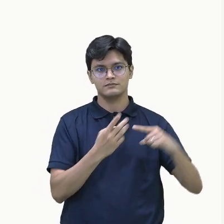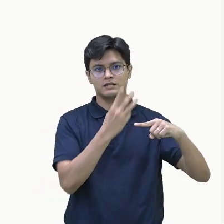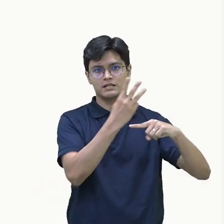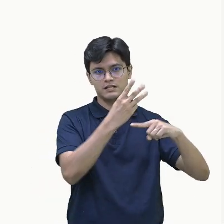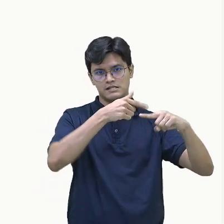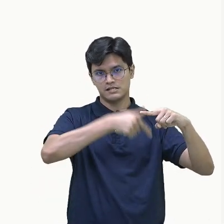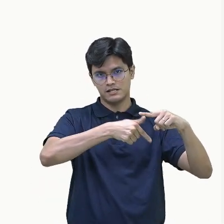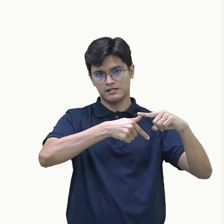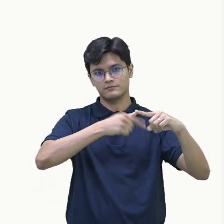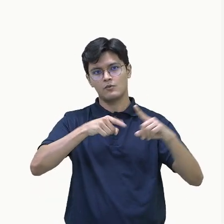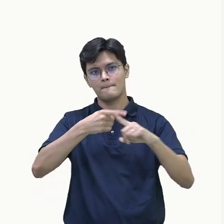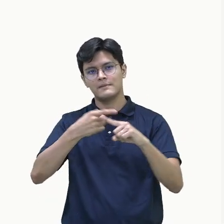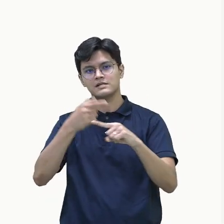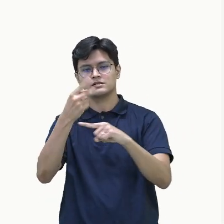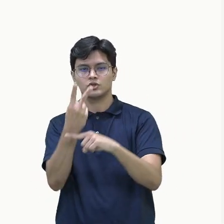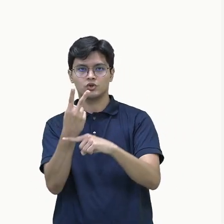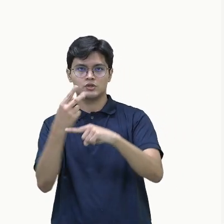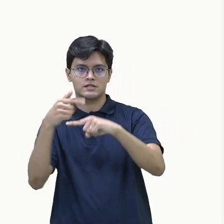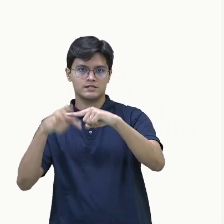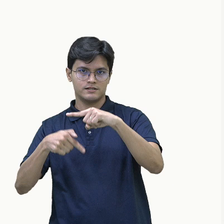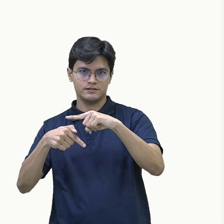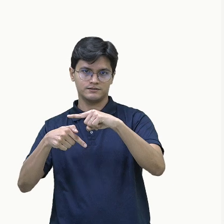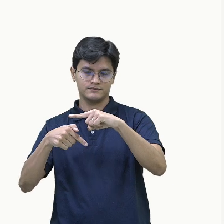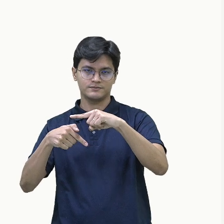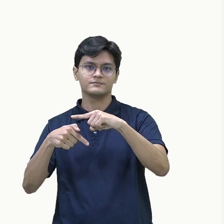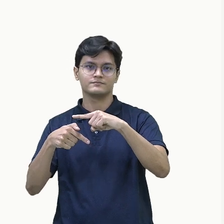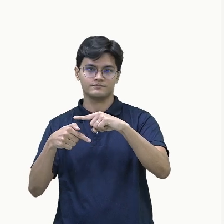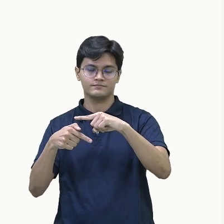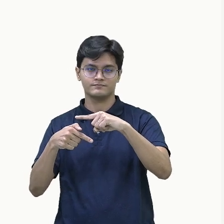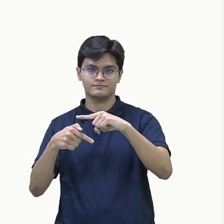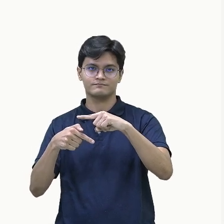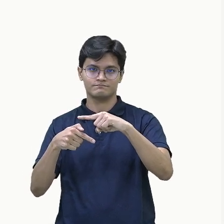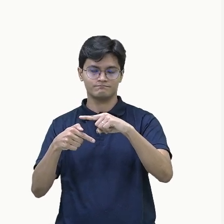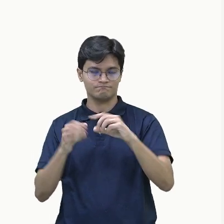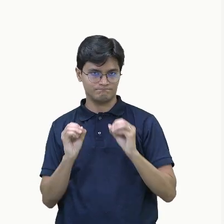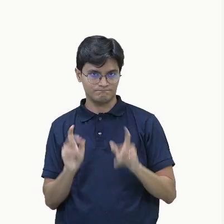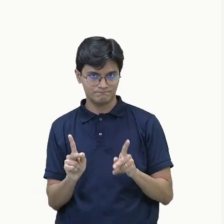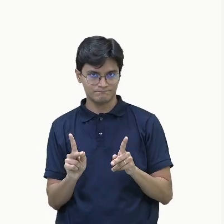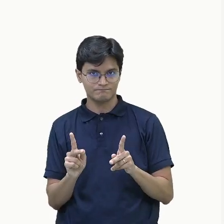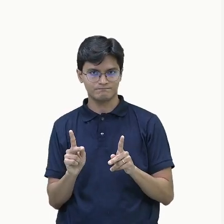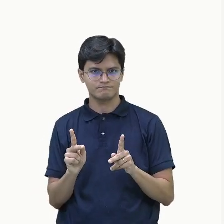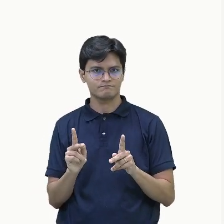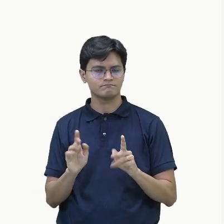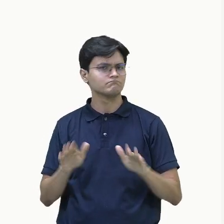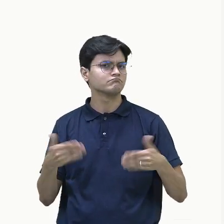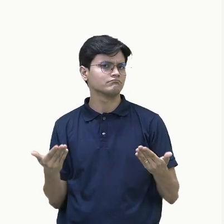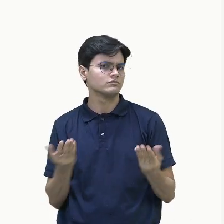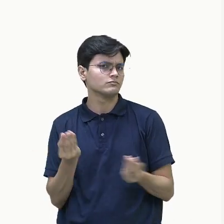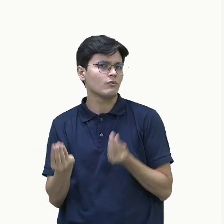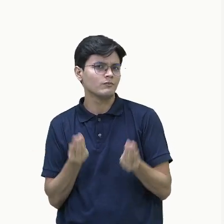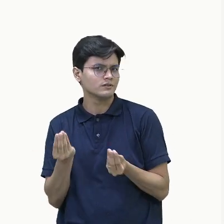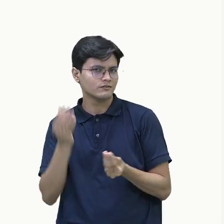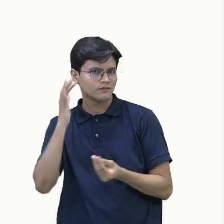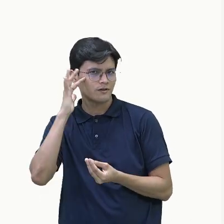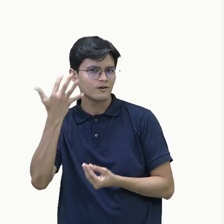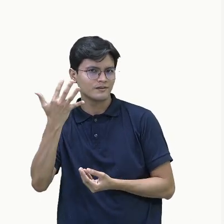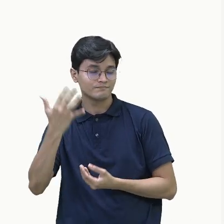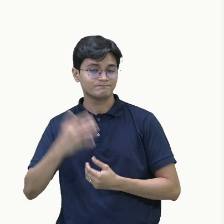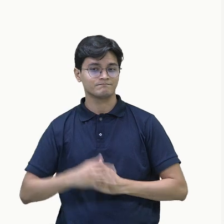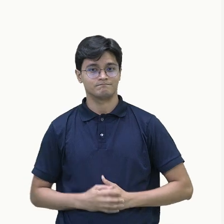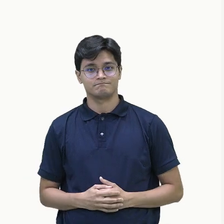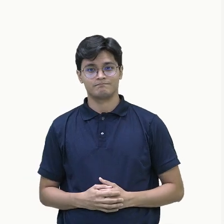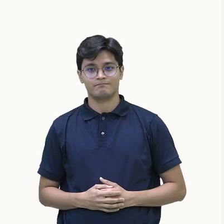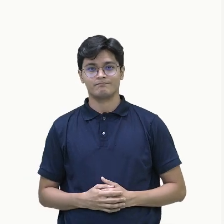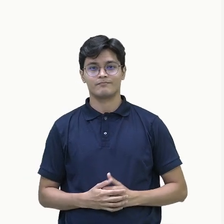eu tenho 2 sétimos. Beleza? E aí, professor, o que é que eu faço? A regra